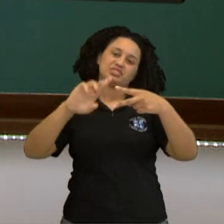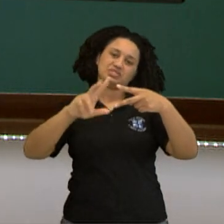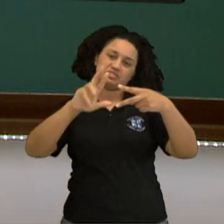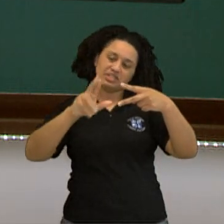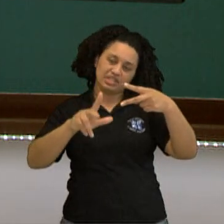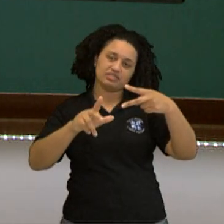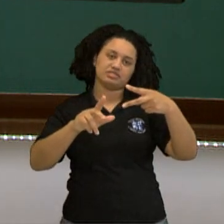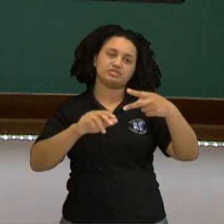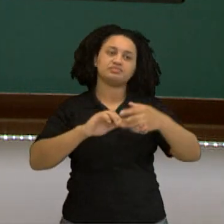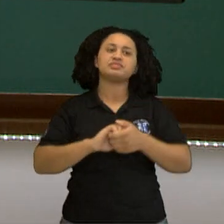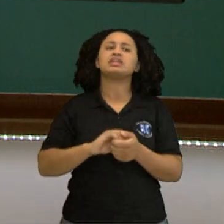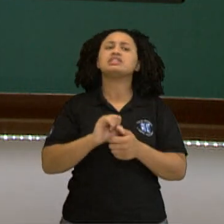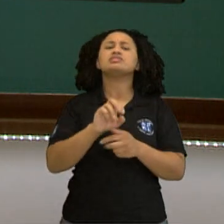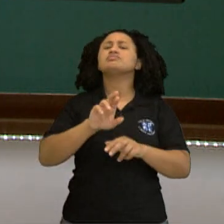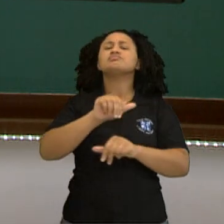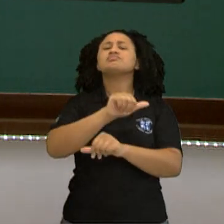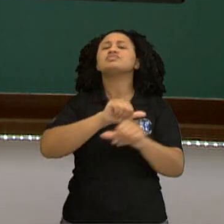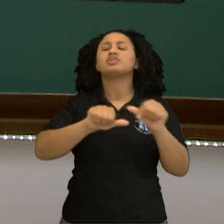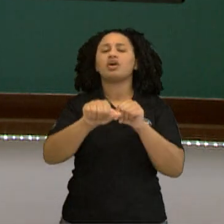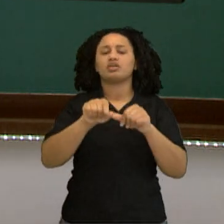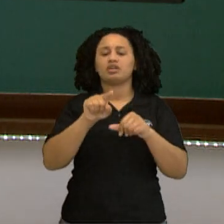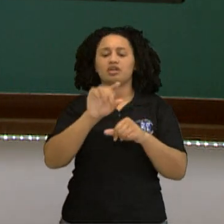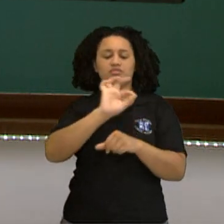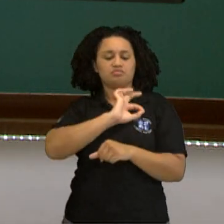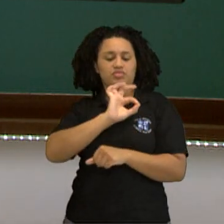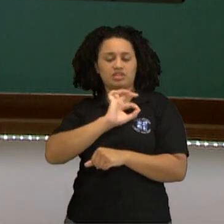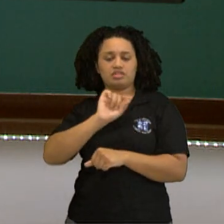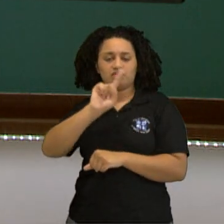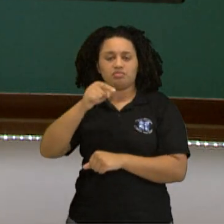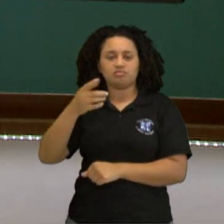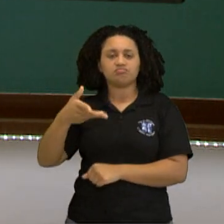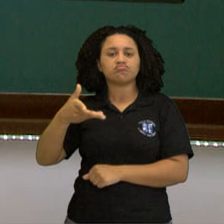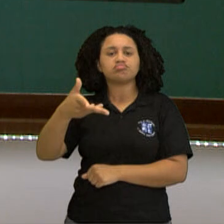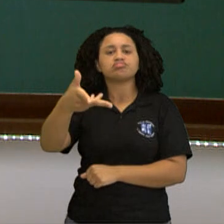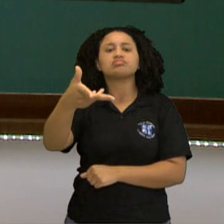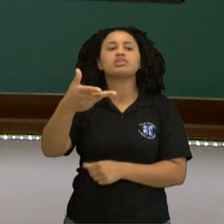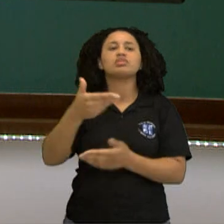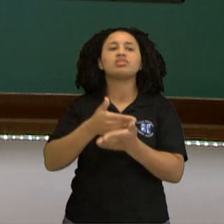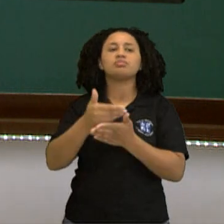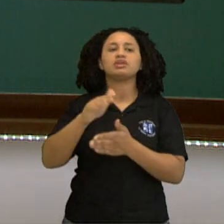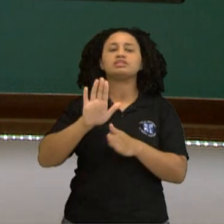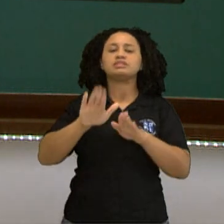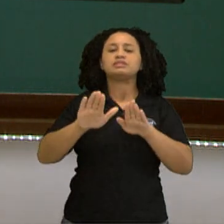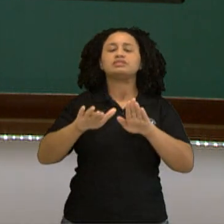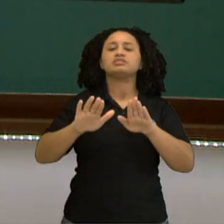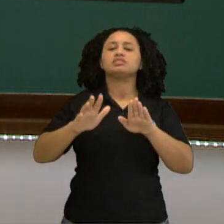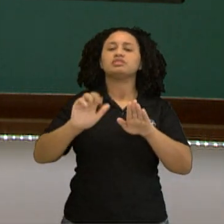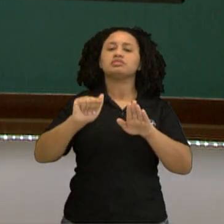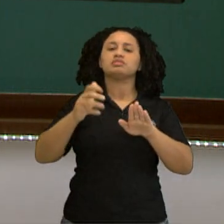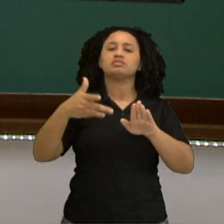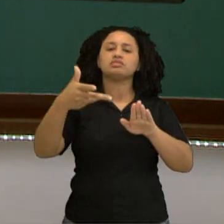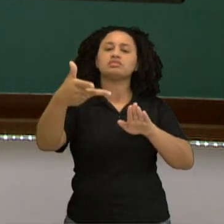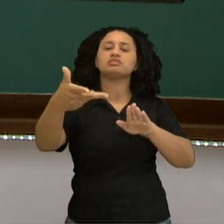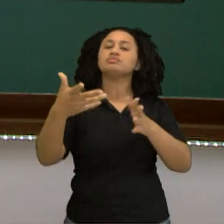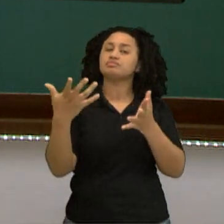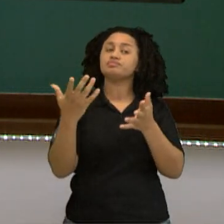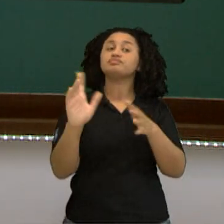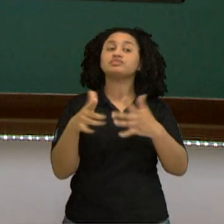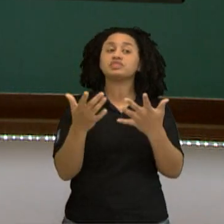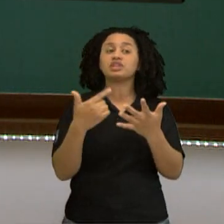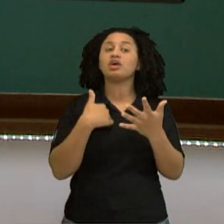diferentes. E se eu fizer o oposto, depois que passei o posto dos guardas, o que eu faço? Eu vou lá e acelero, certo?